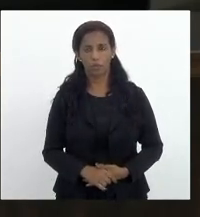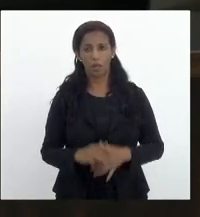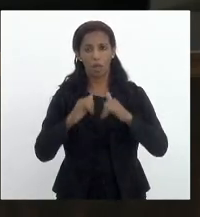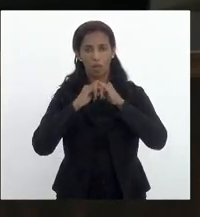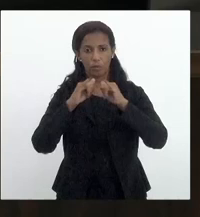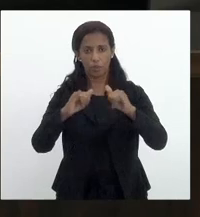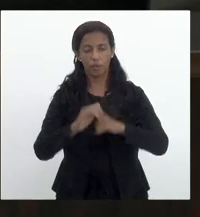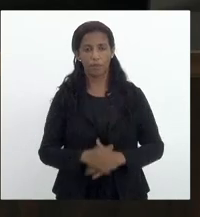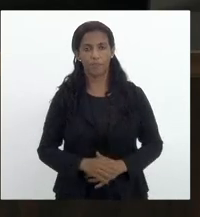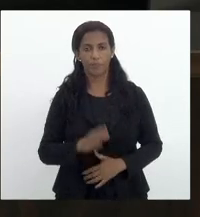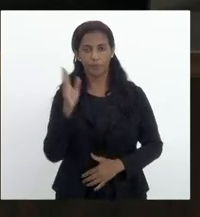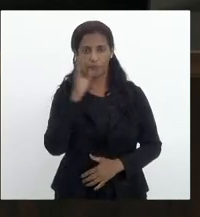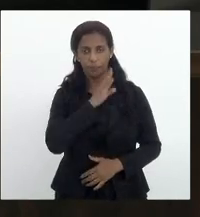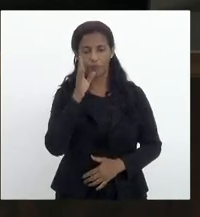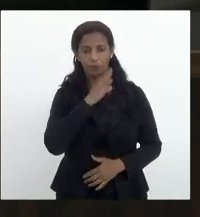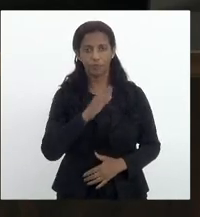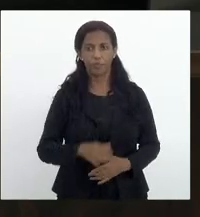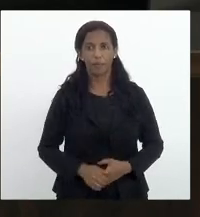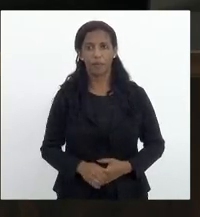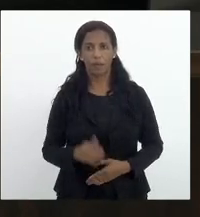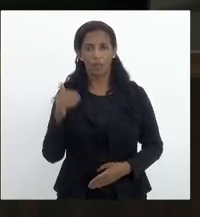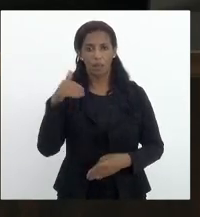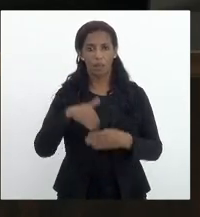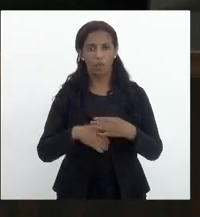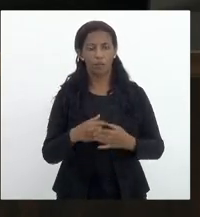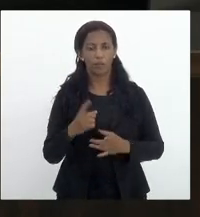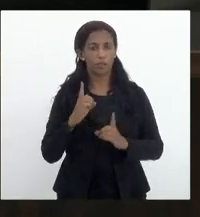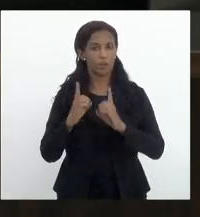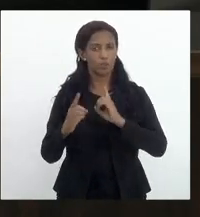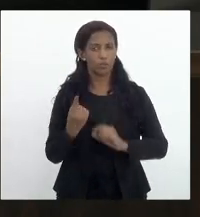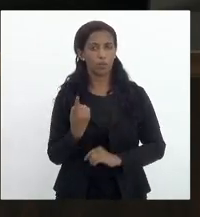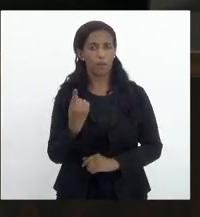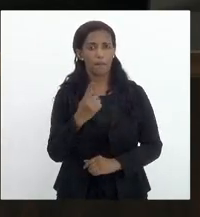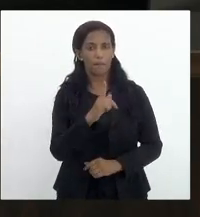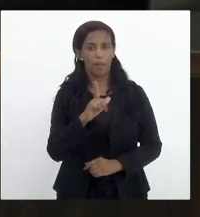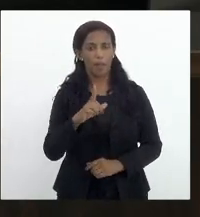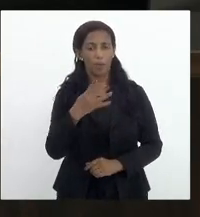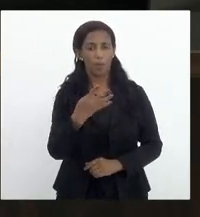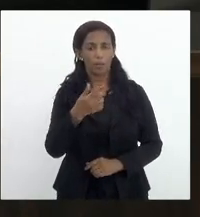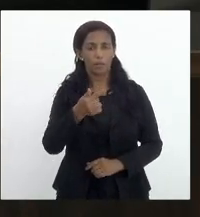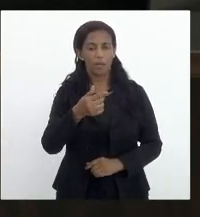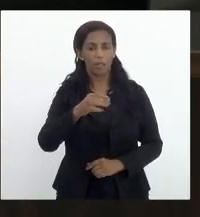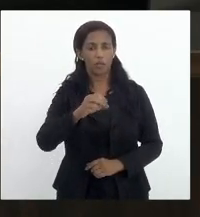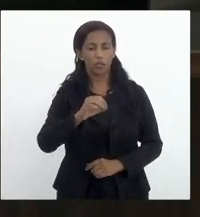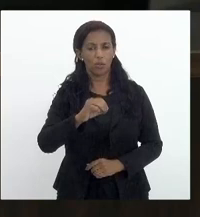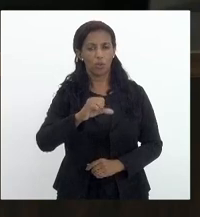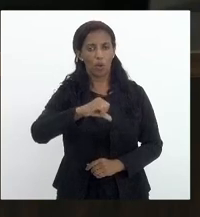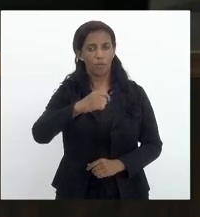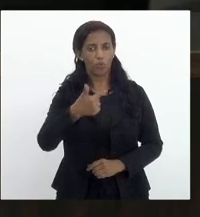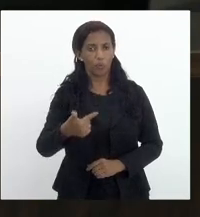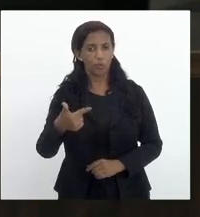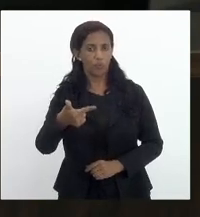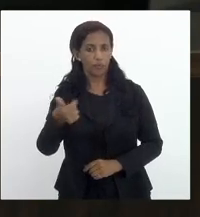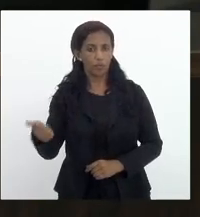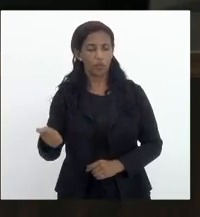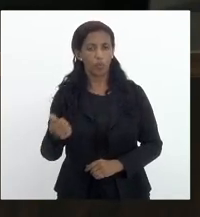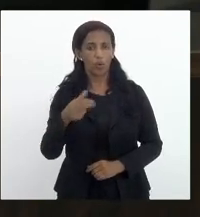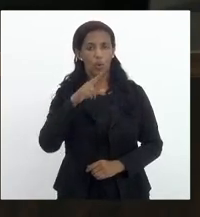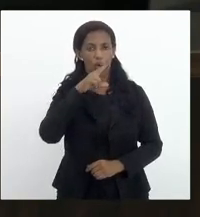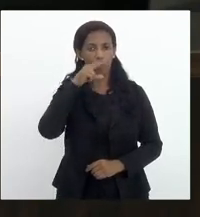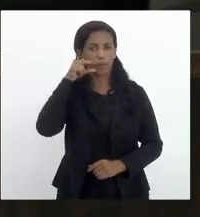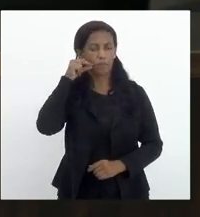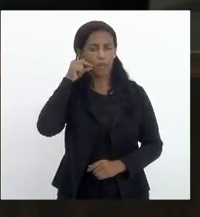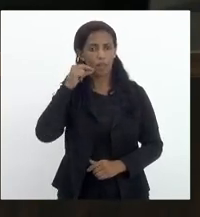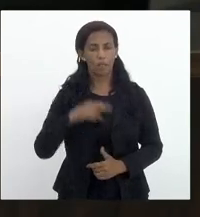Anuncio, em regime de urgência, em votação, em discussão única, do projeto de lei 4792, de 21, de autoria do deputado Rosenberg